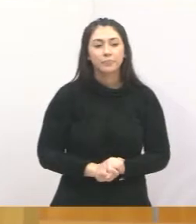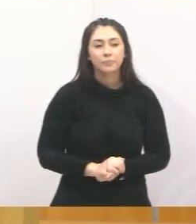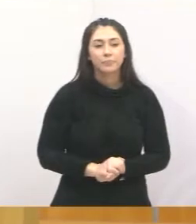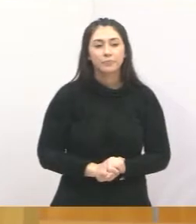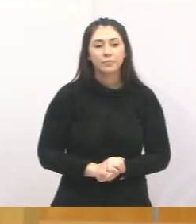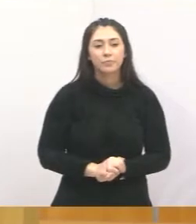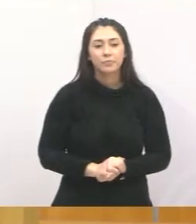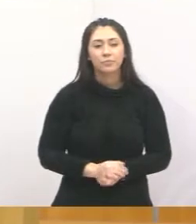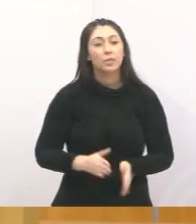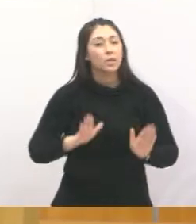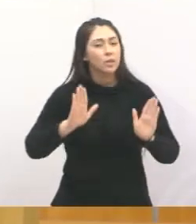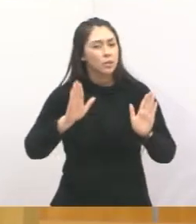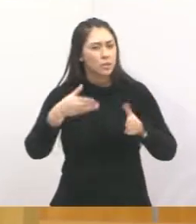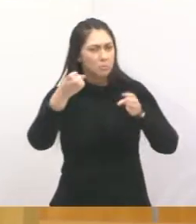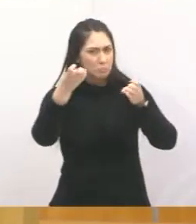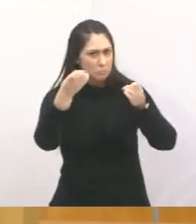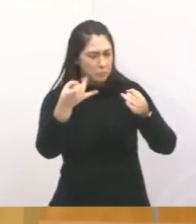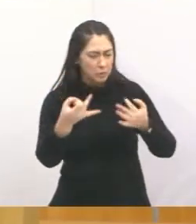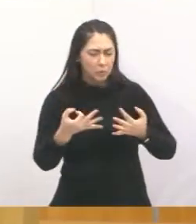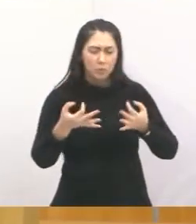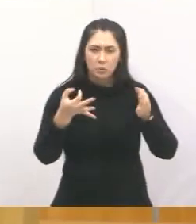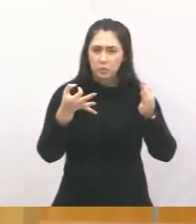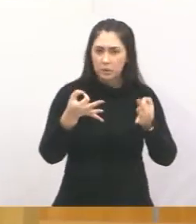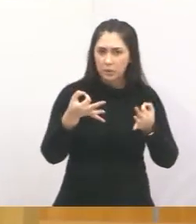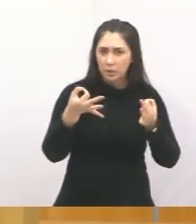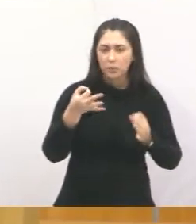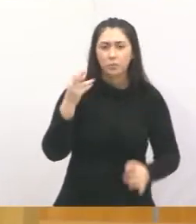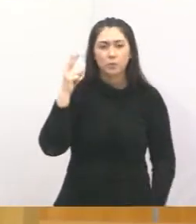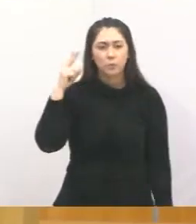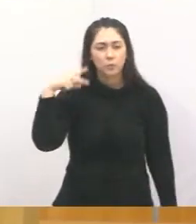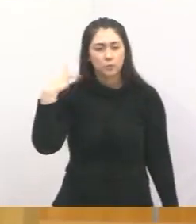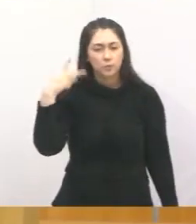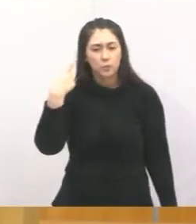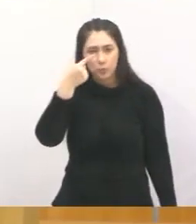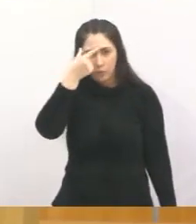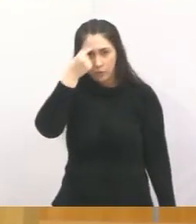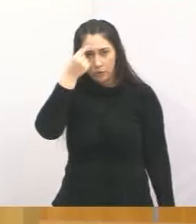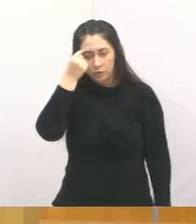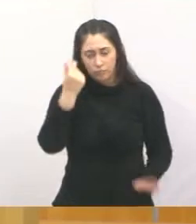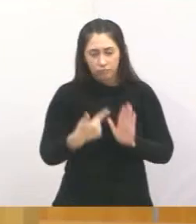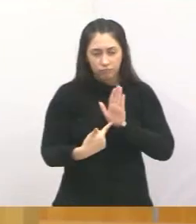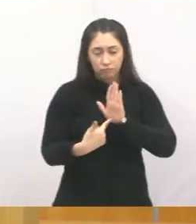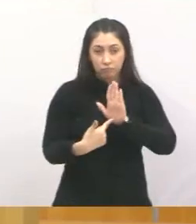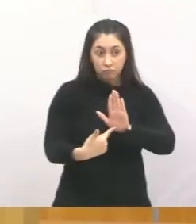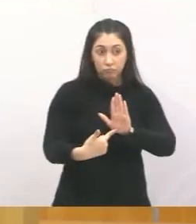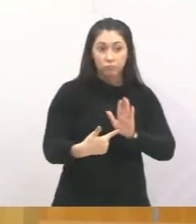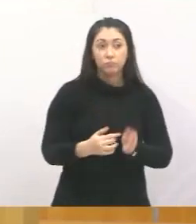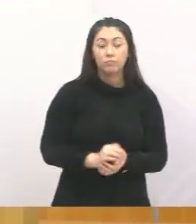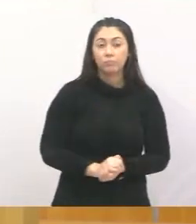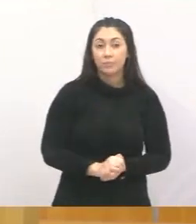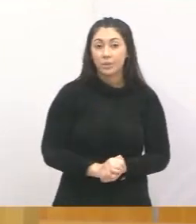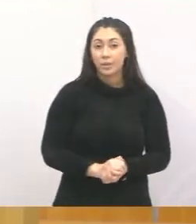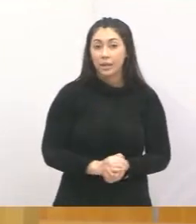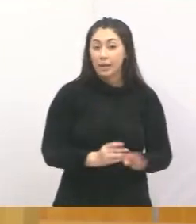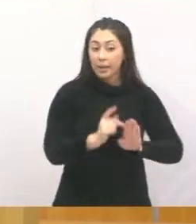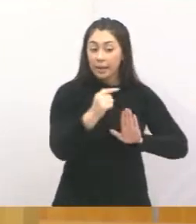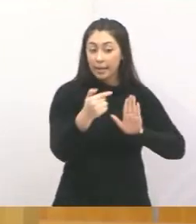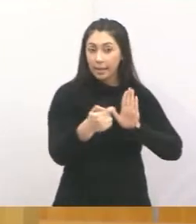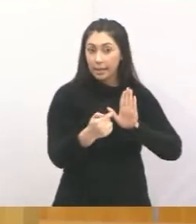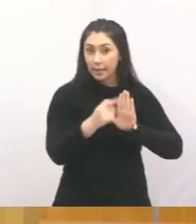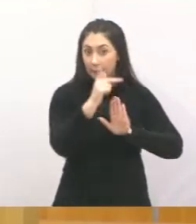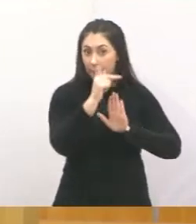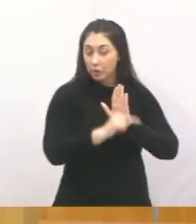Como foi muito bem falado aqui pelo vereador Edgar, esta é uma